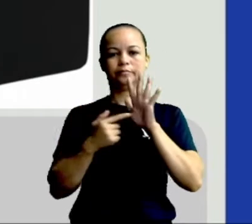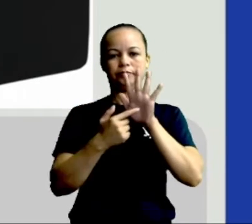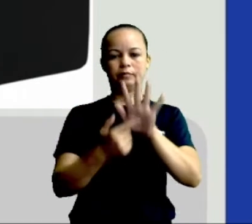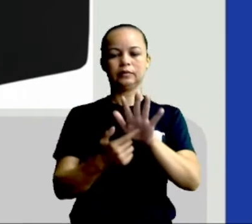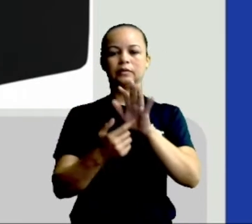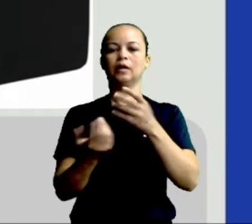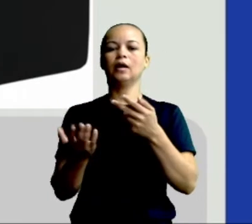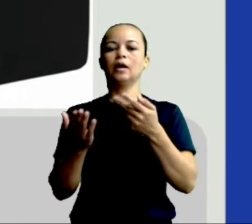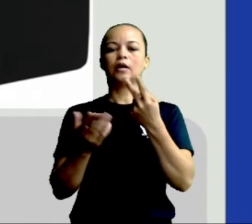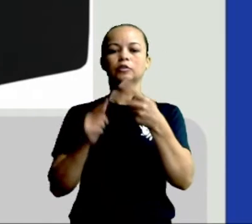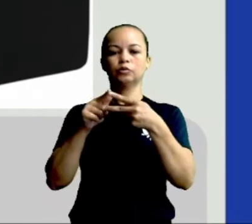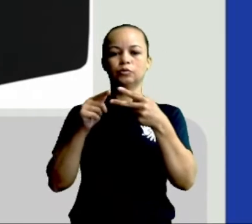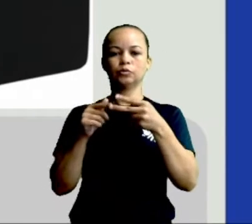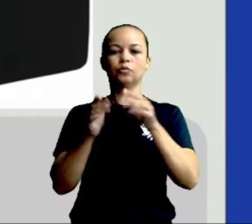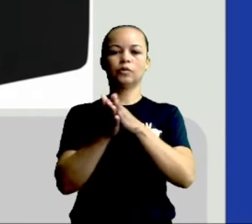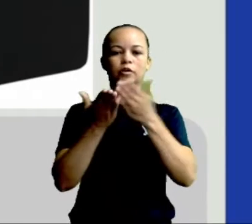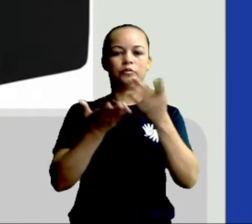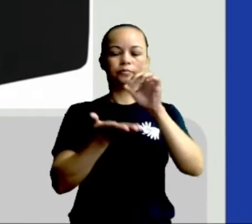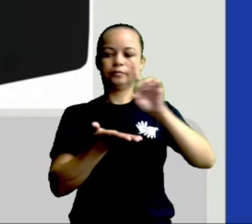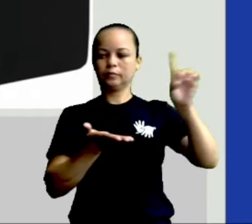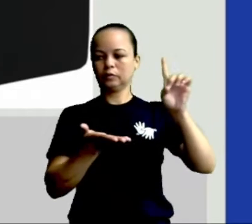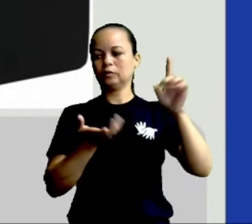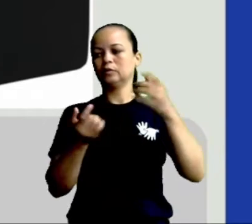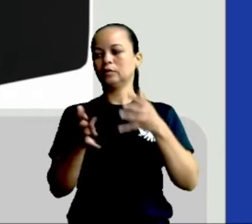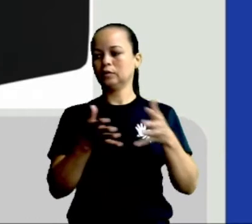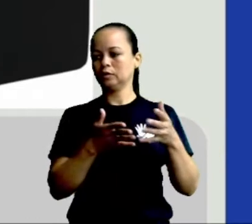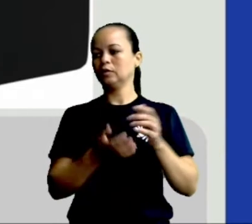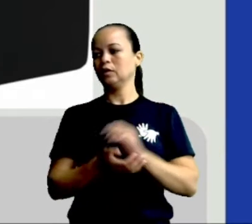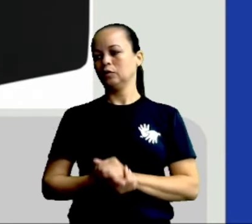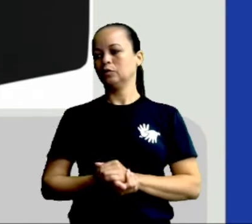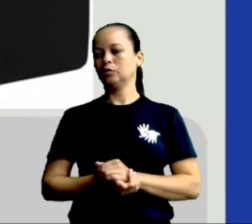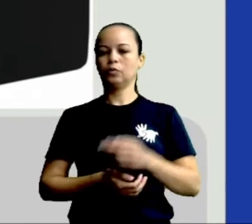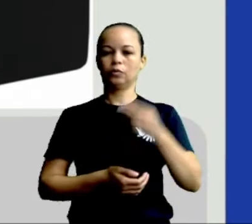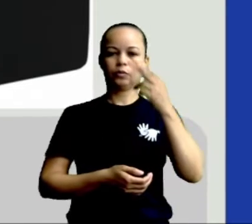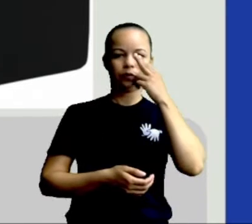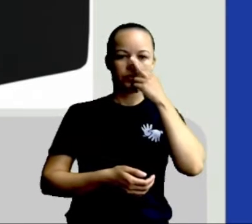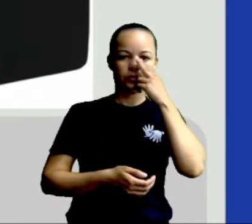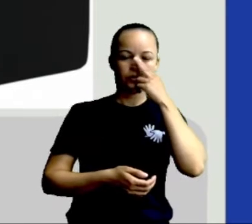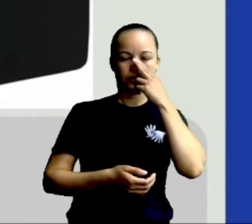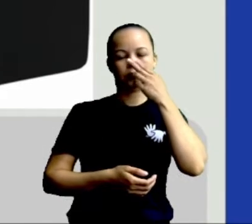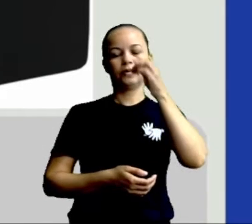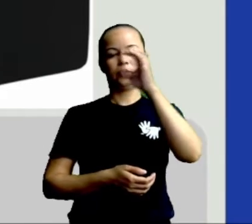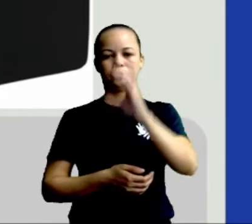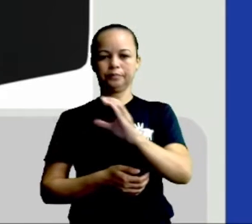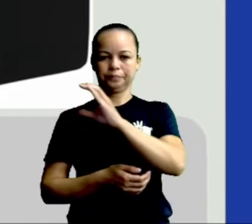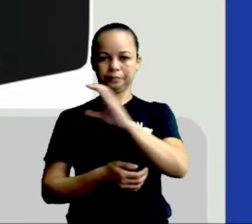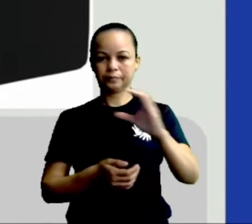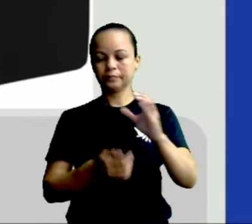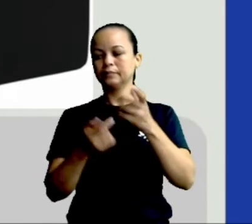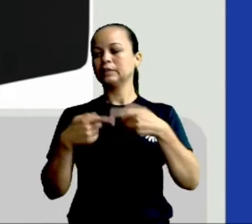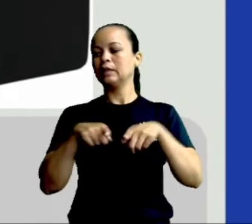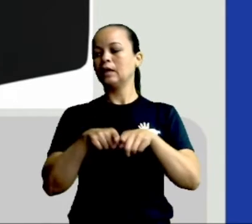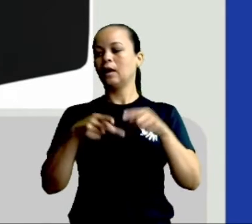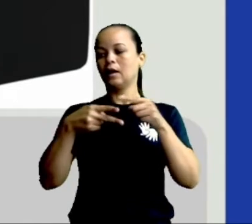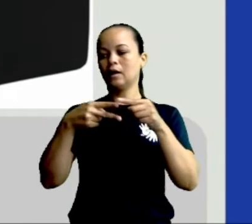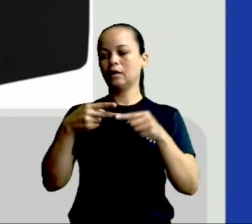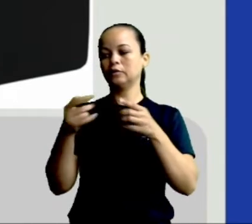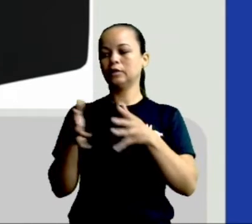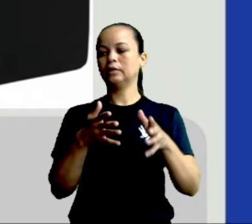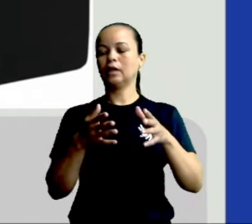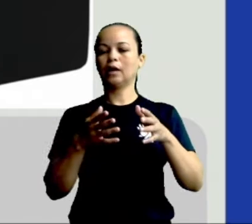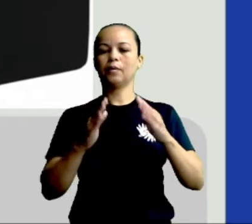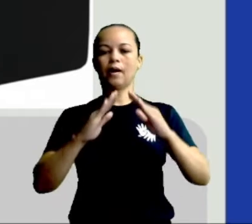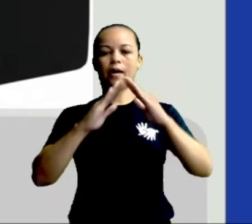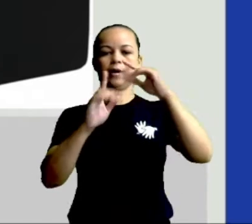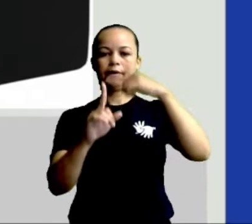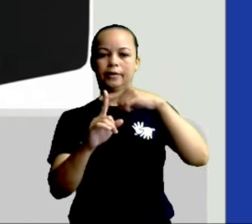Bíblia do catolicismo e a Bíblia do protestantismo, e trago a Igreja dos Santos Cosme e